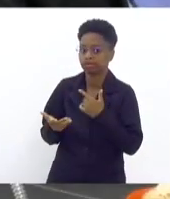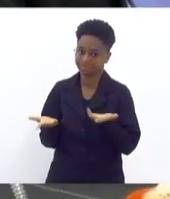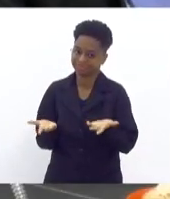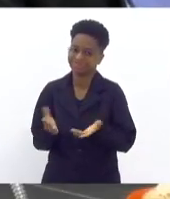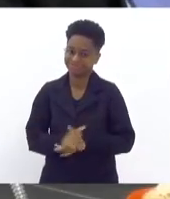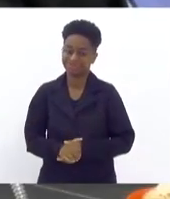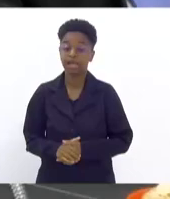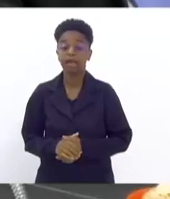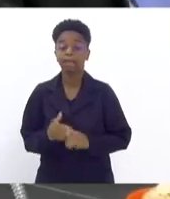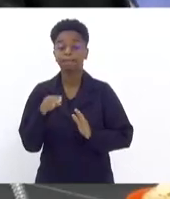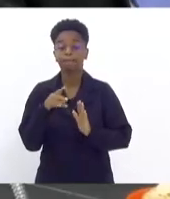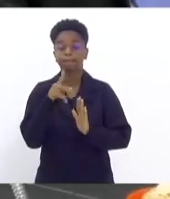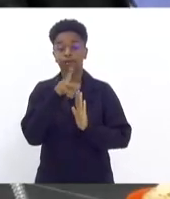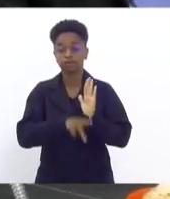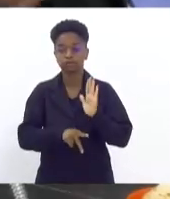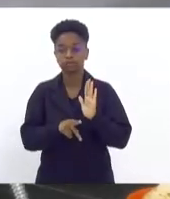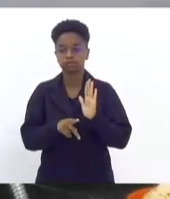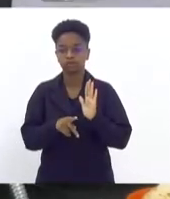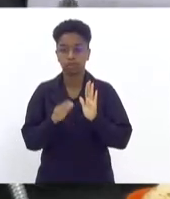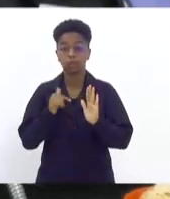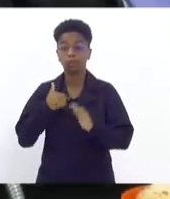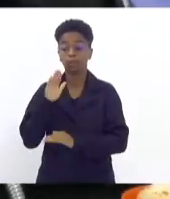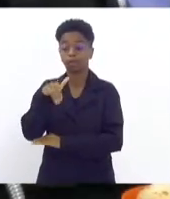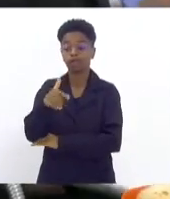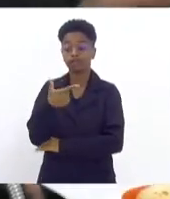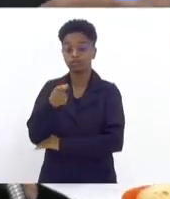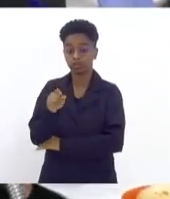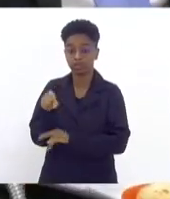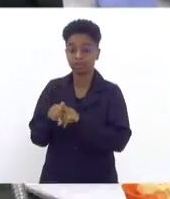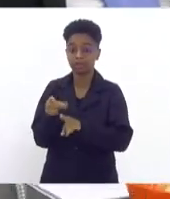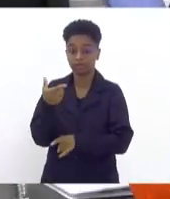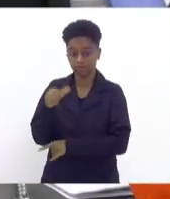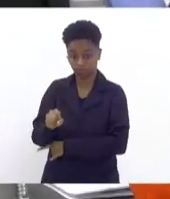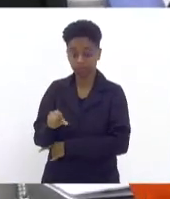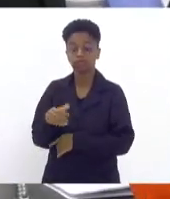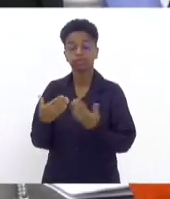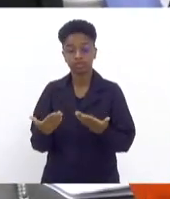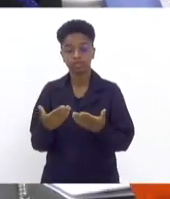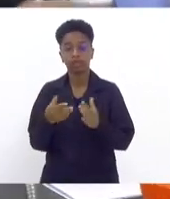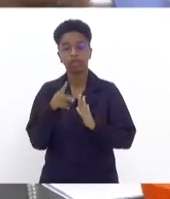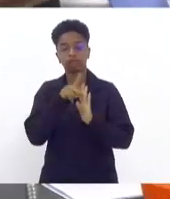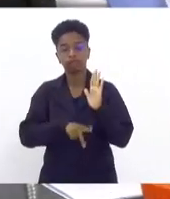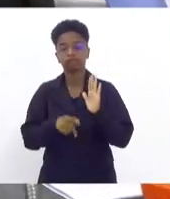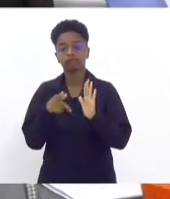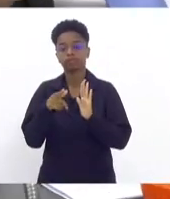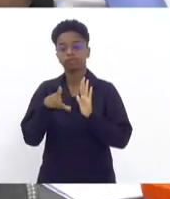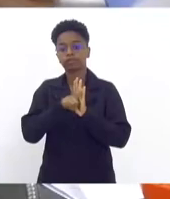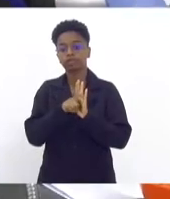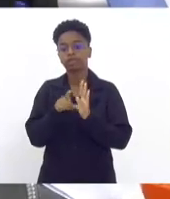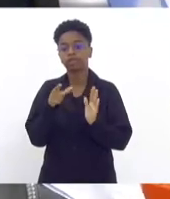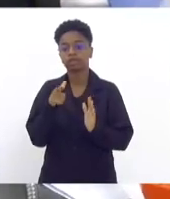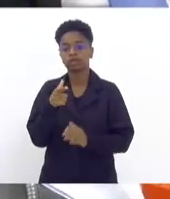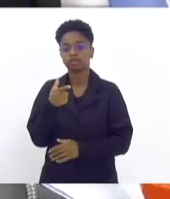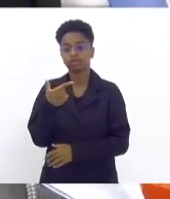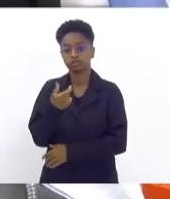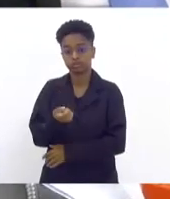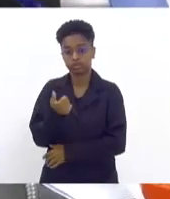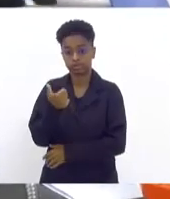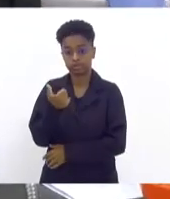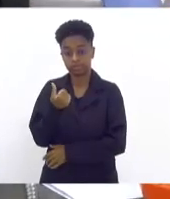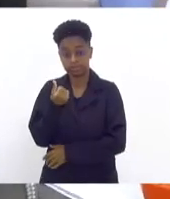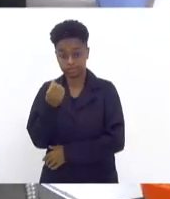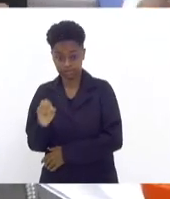É o projeto 28, passei o 28 e o 29. O 28 da pauta é o PL 1690/2018, de autoria da deputada